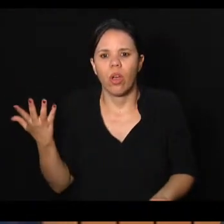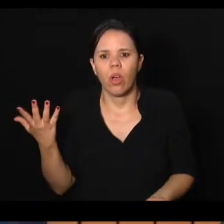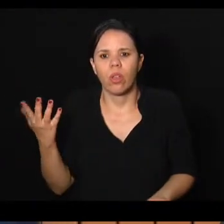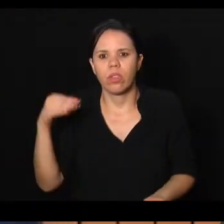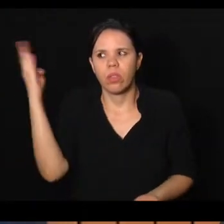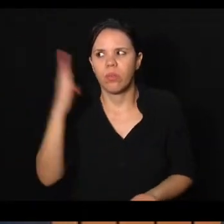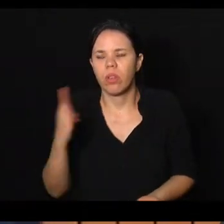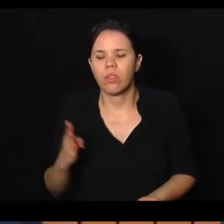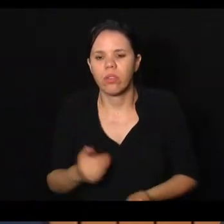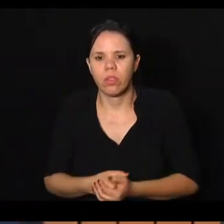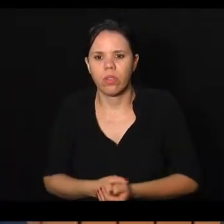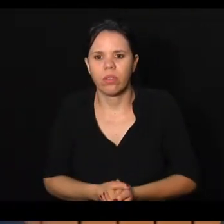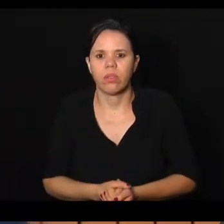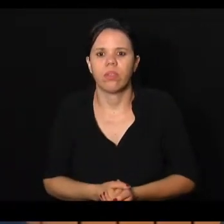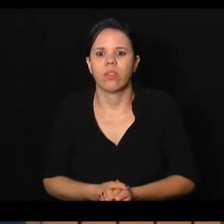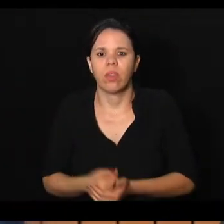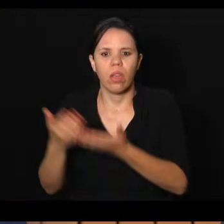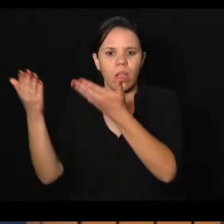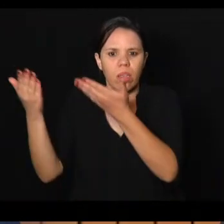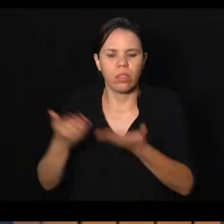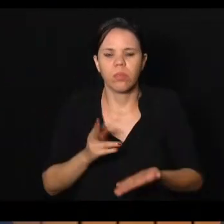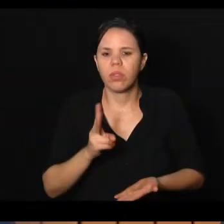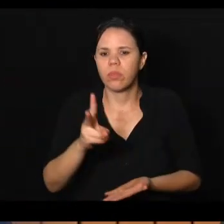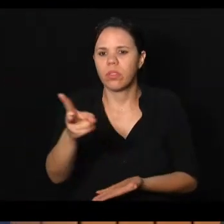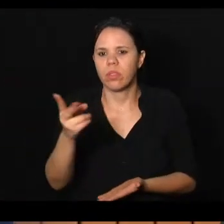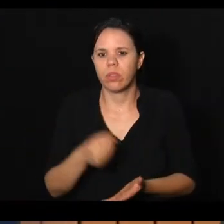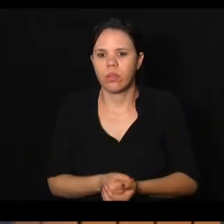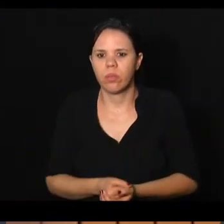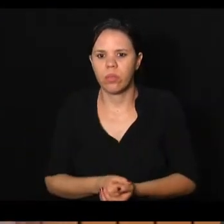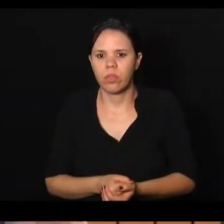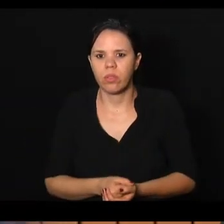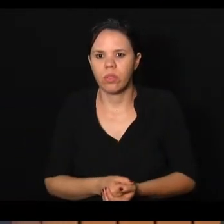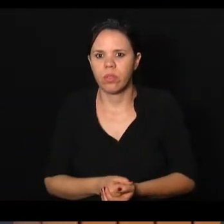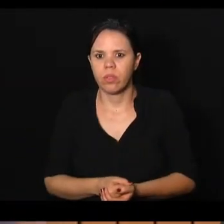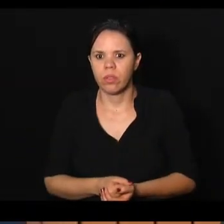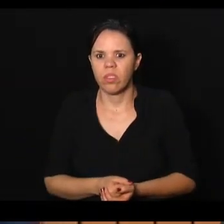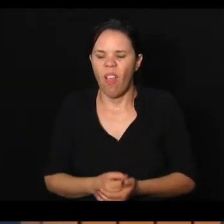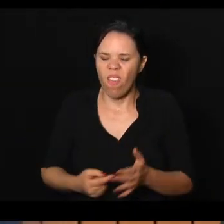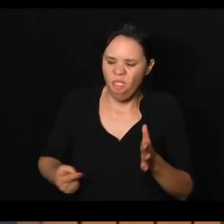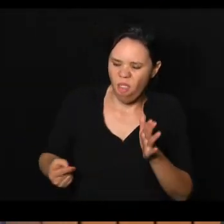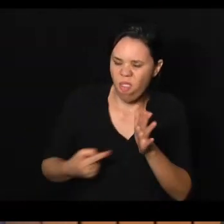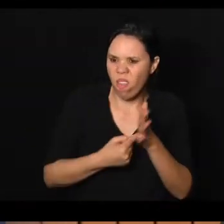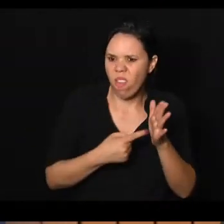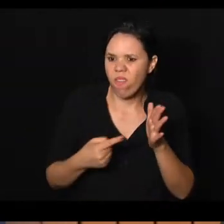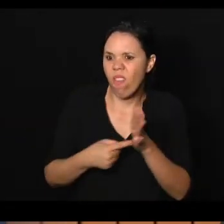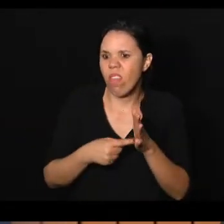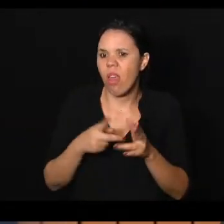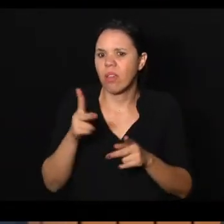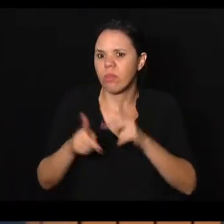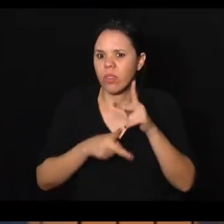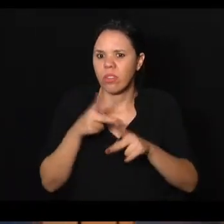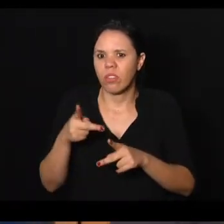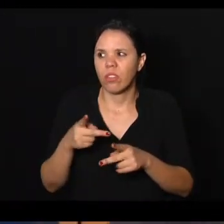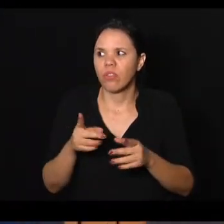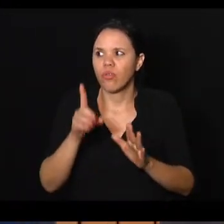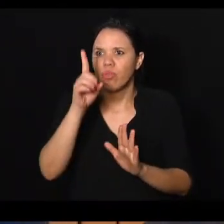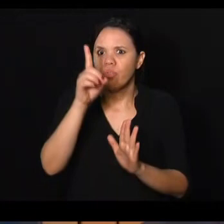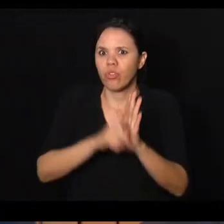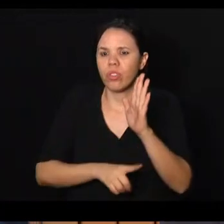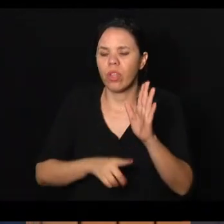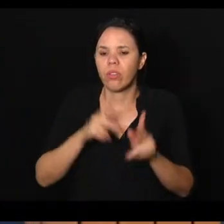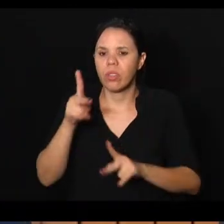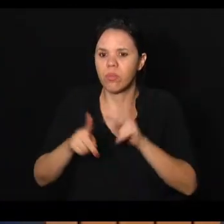Nós recebemos diariamente denúncias de violação do direito das pessoas idosas. Nós